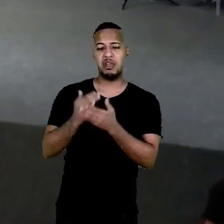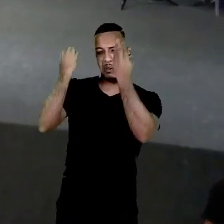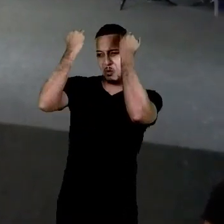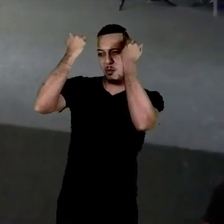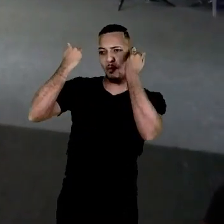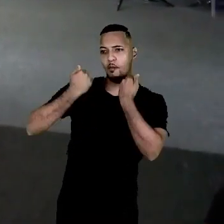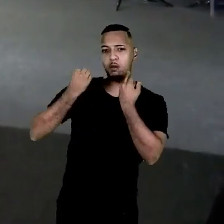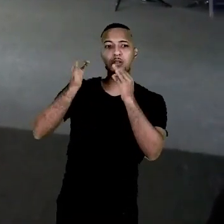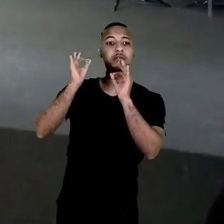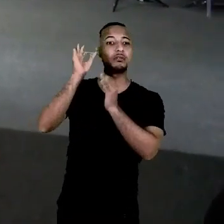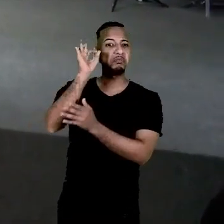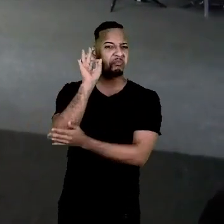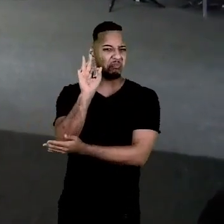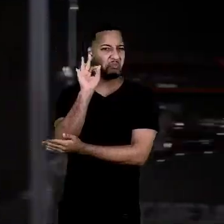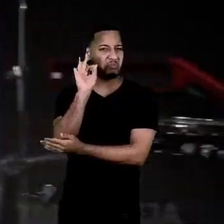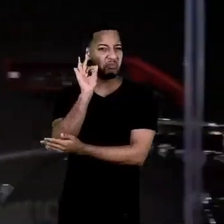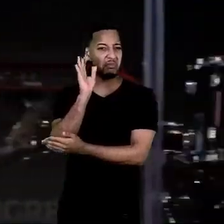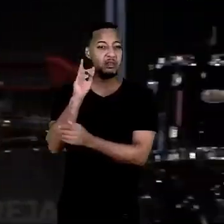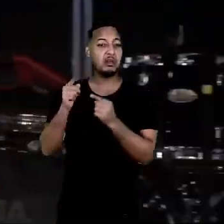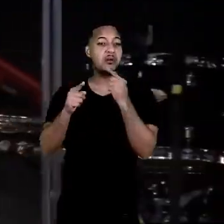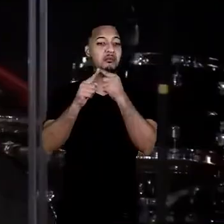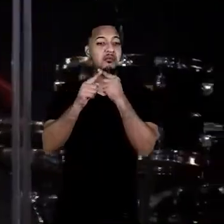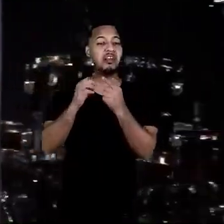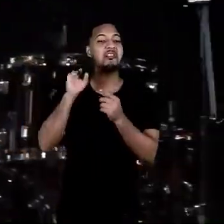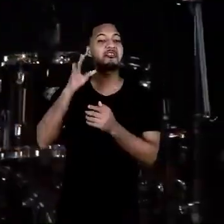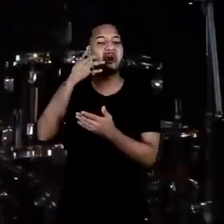Porque só os estilosos verão a Deus.